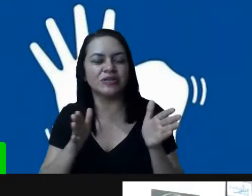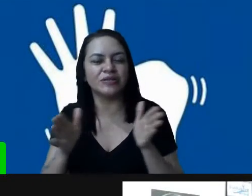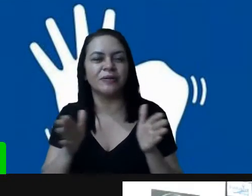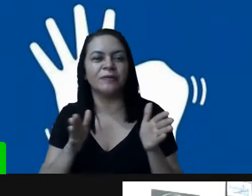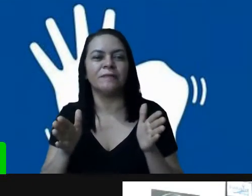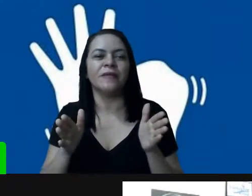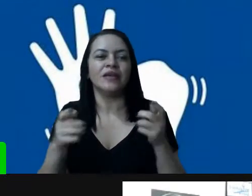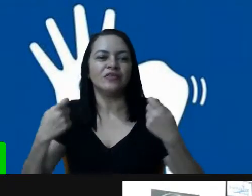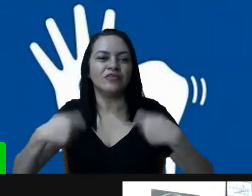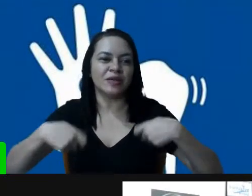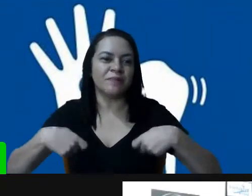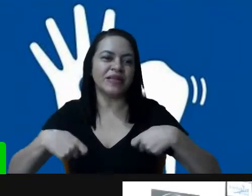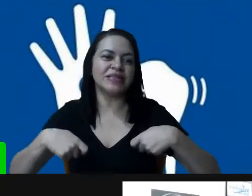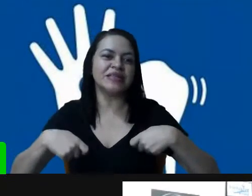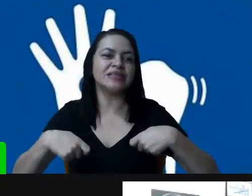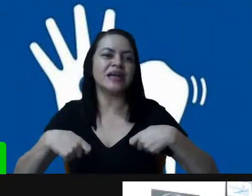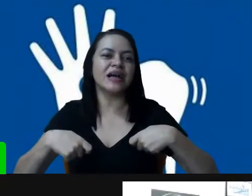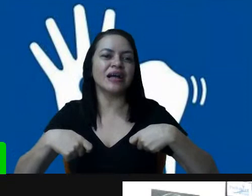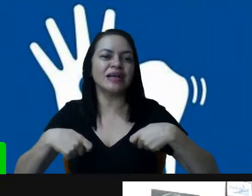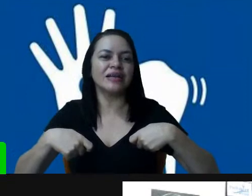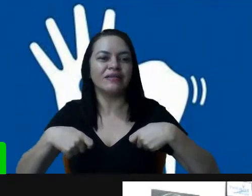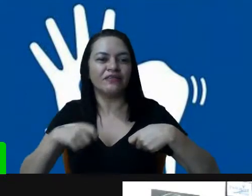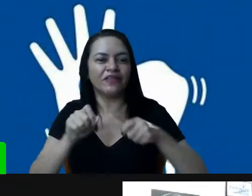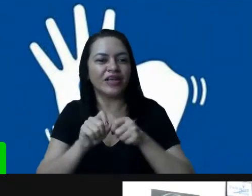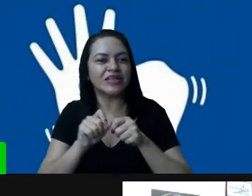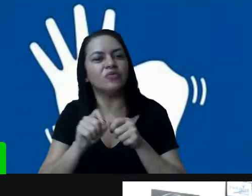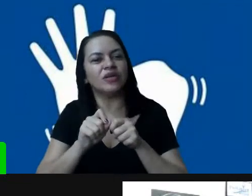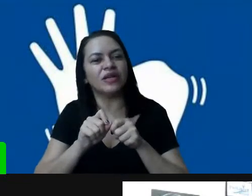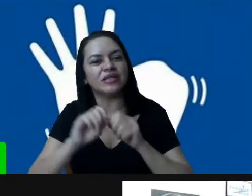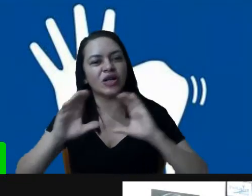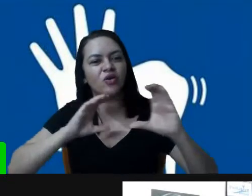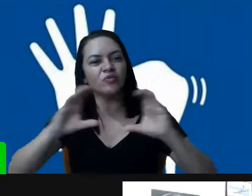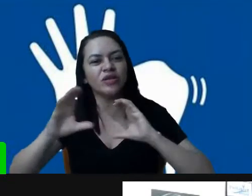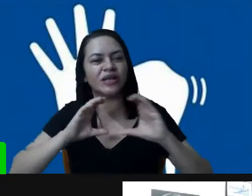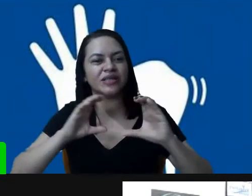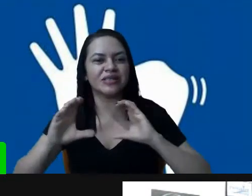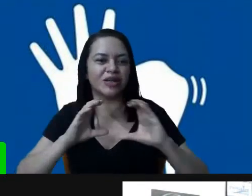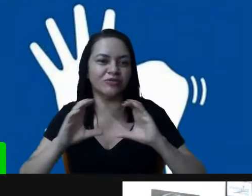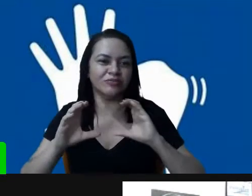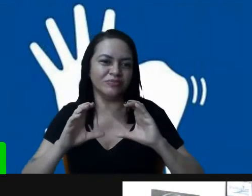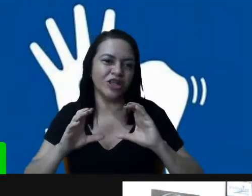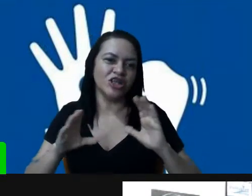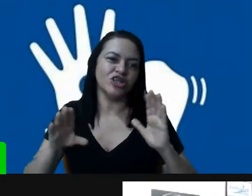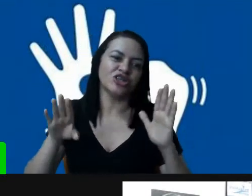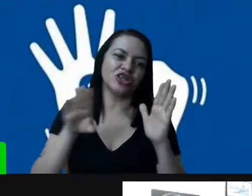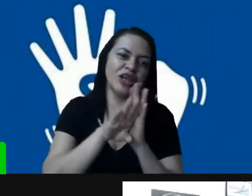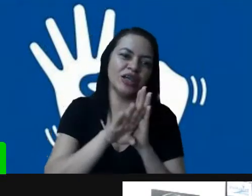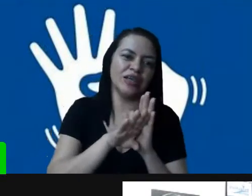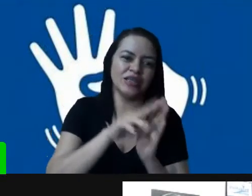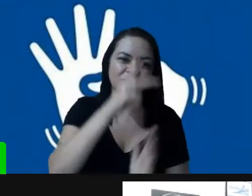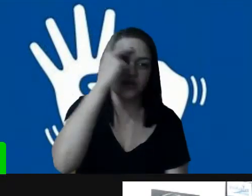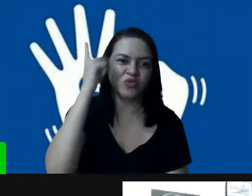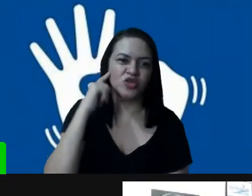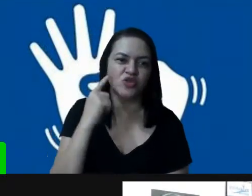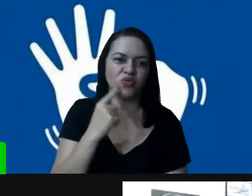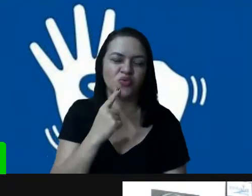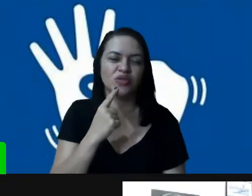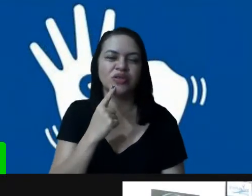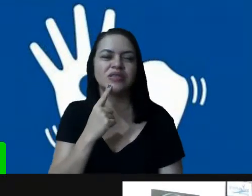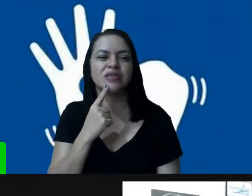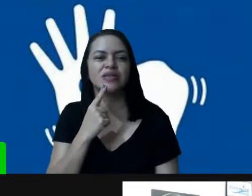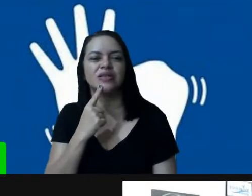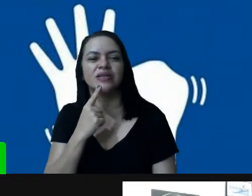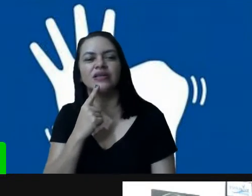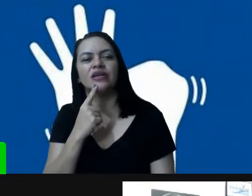acessibilidade, e você precisa fazer com que essa comunicação chegue às pessoas